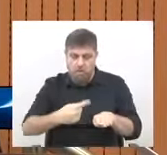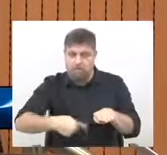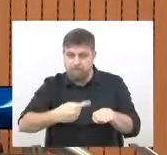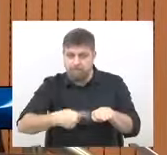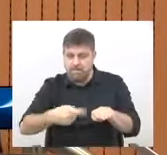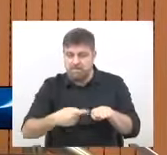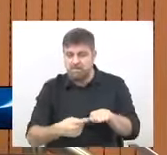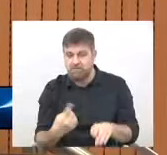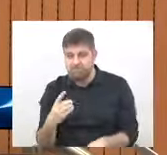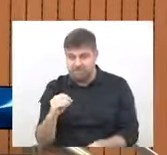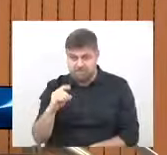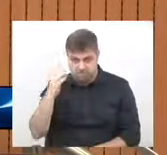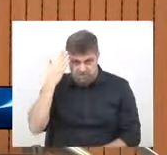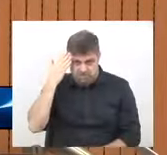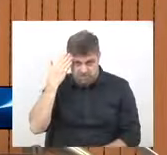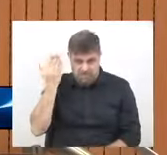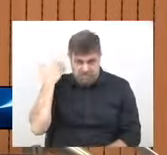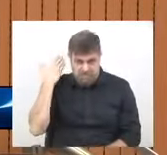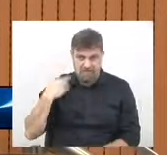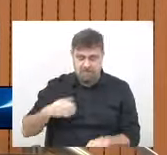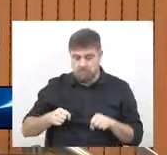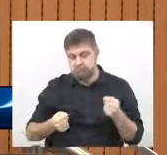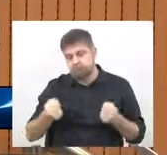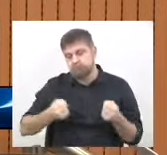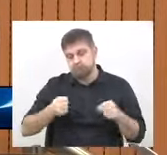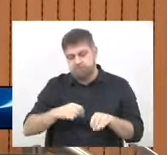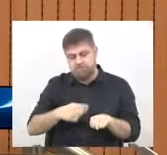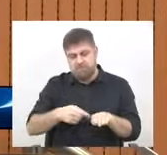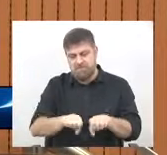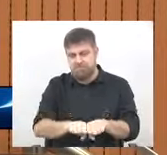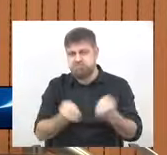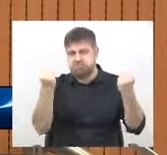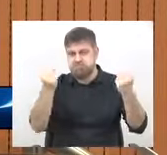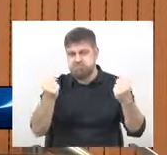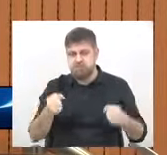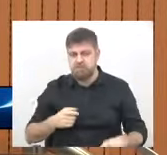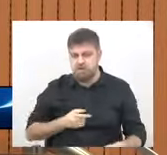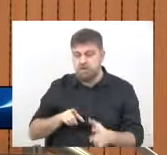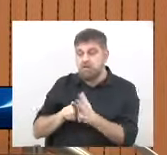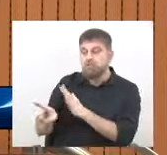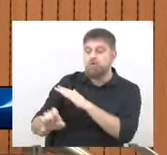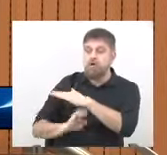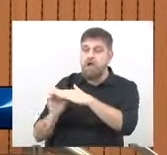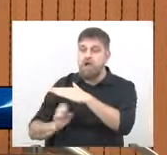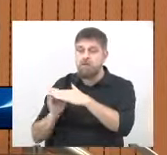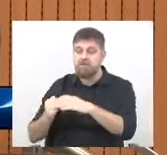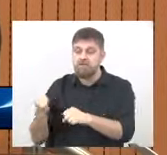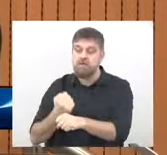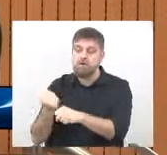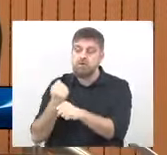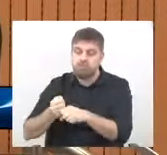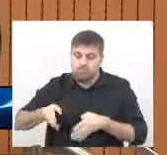pneu estourou. Agora, será que a empresa está fazendo BRT, ela vai ressarcir?